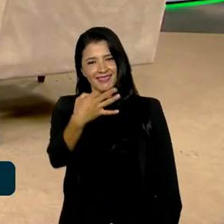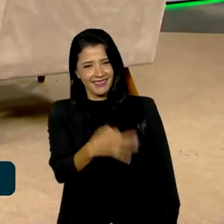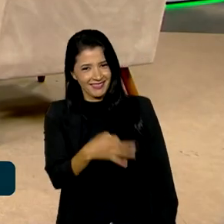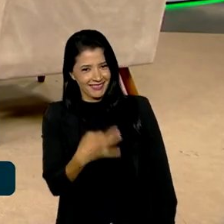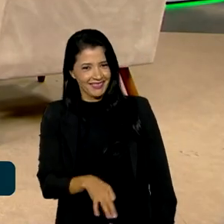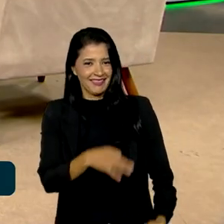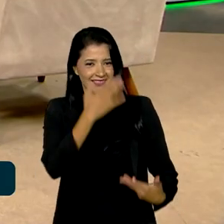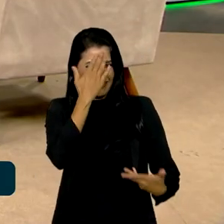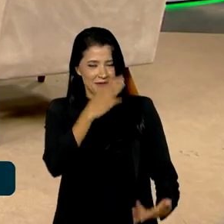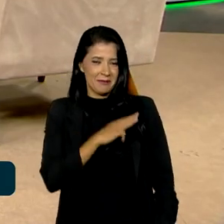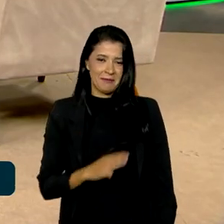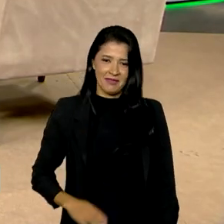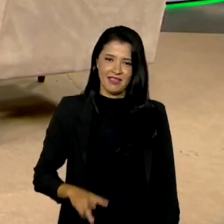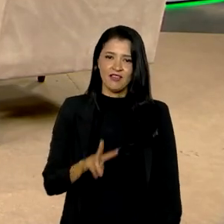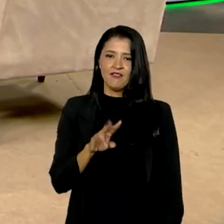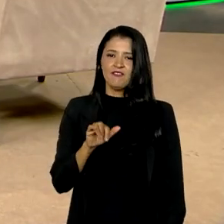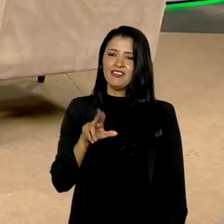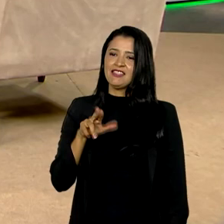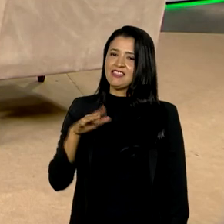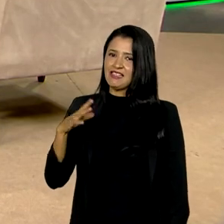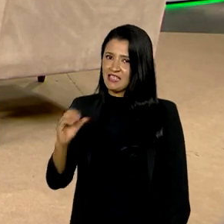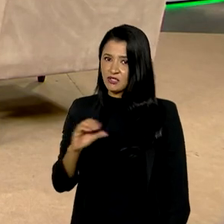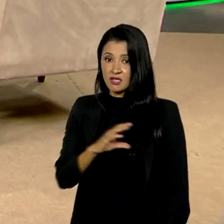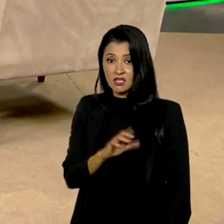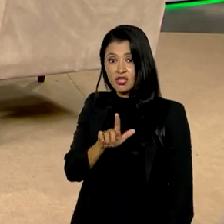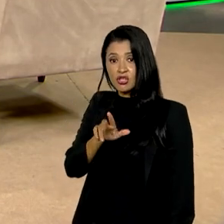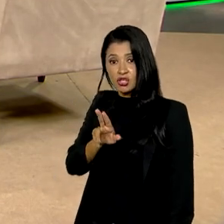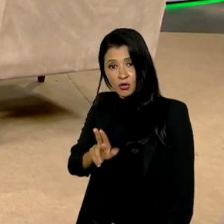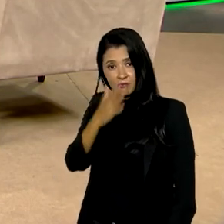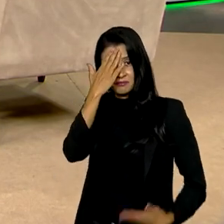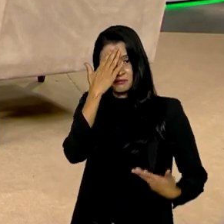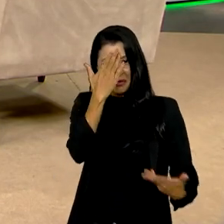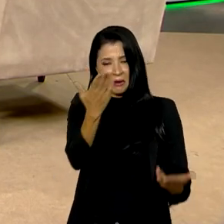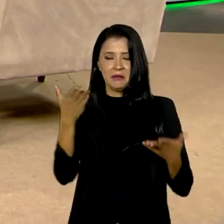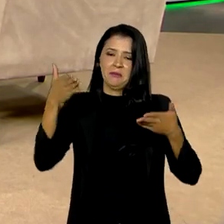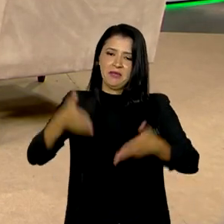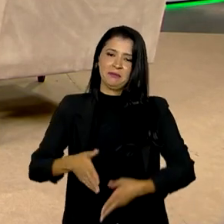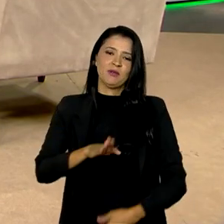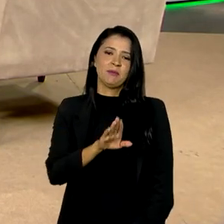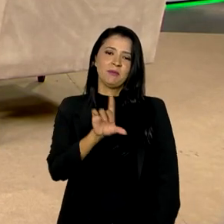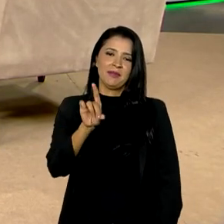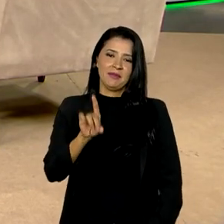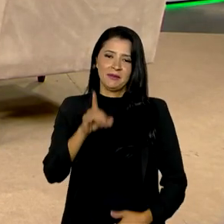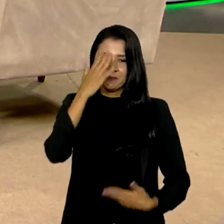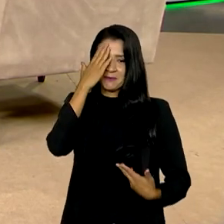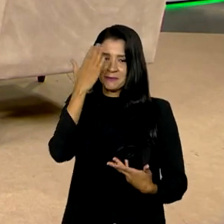ministro Vinícius de Carvalho, ministro da Controladoria Geral da União, muito obrigada pela participação no Brasil em Dia. Eu que agradeço.